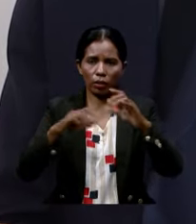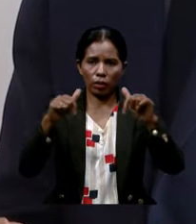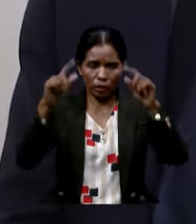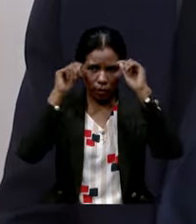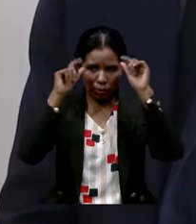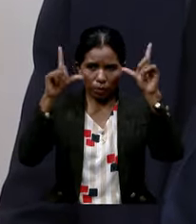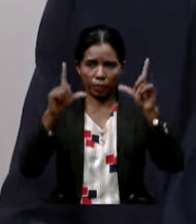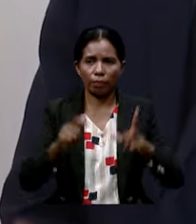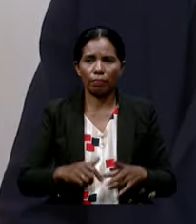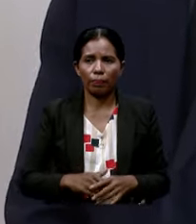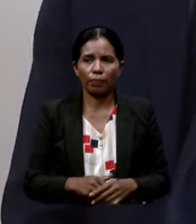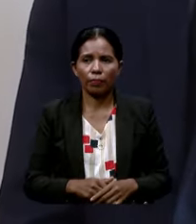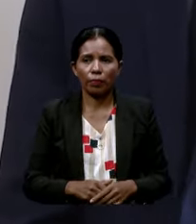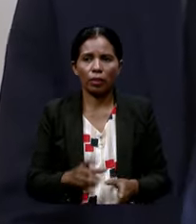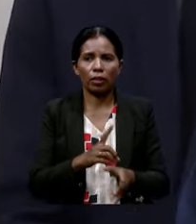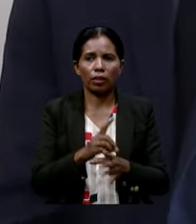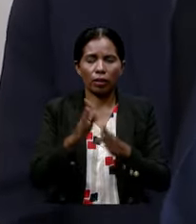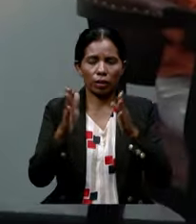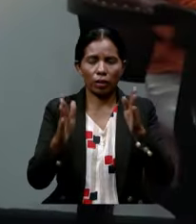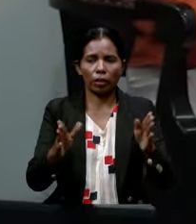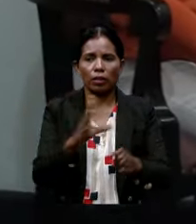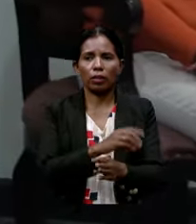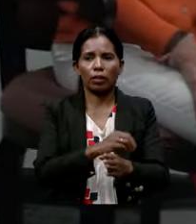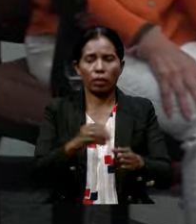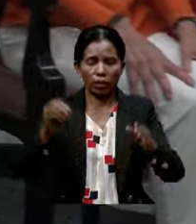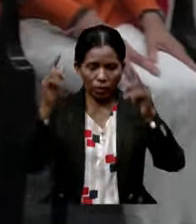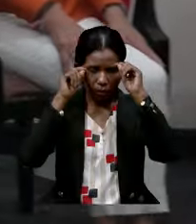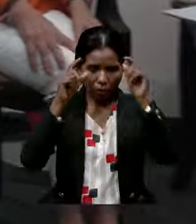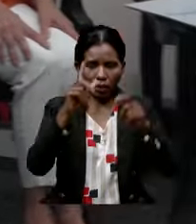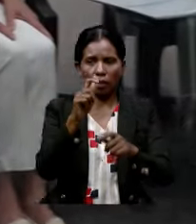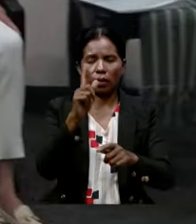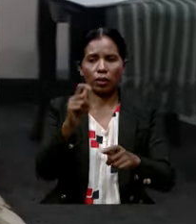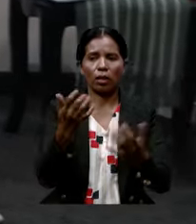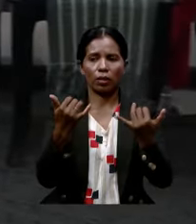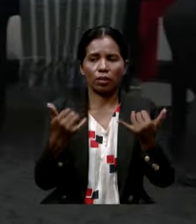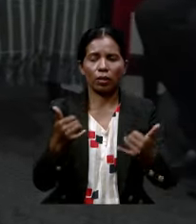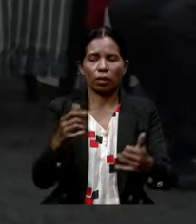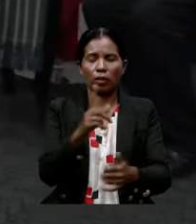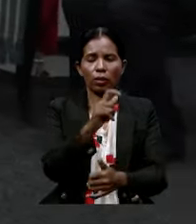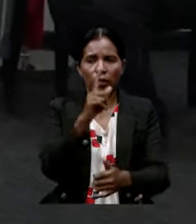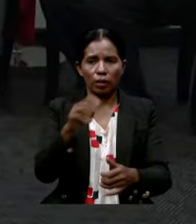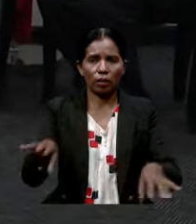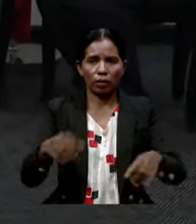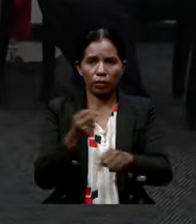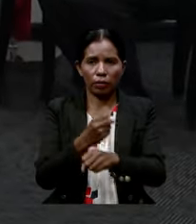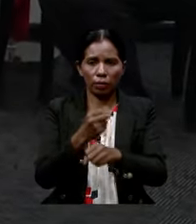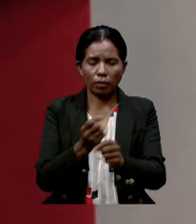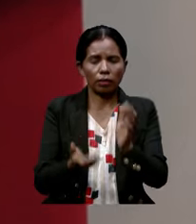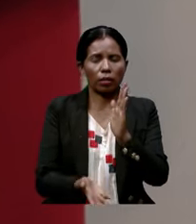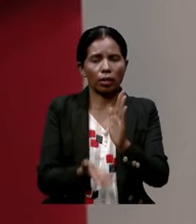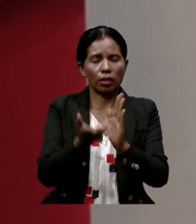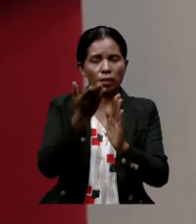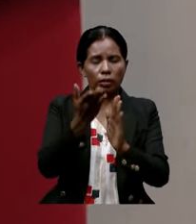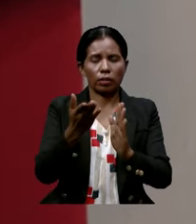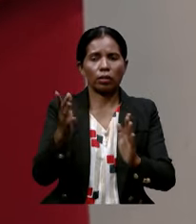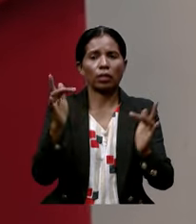Timor-Leste. Diretor de Engenharia no Operacional Timor Telecom Hateten, Dadaune Timor Telecom esforço ela a ser recurso